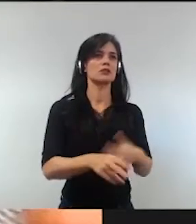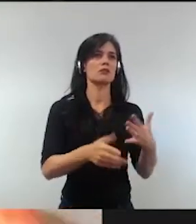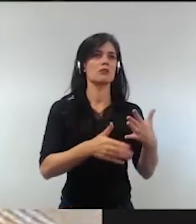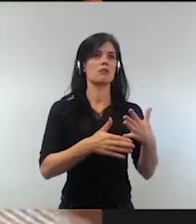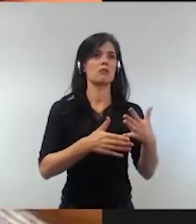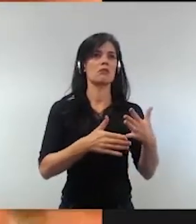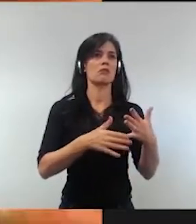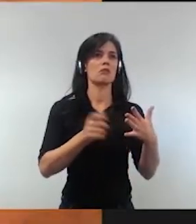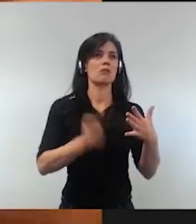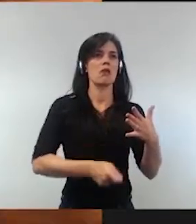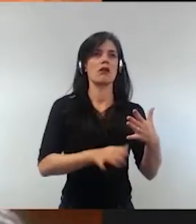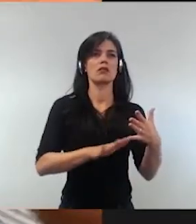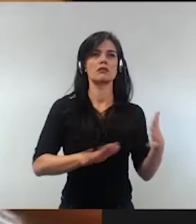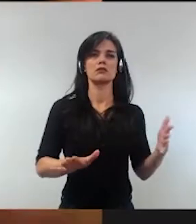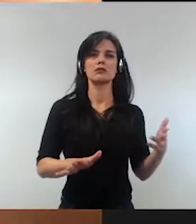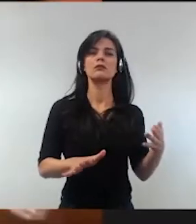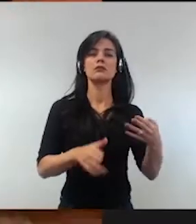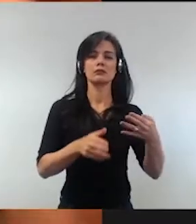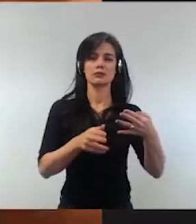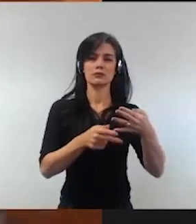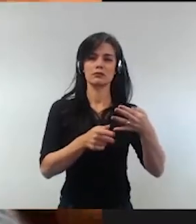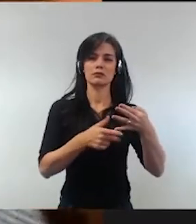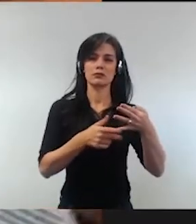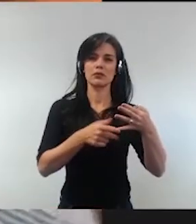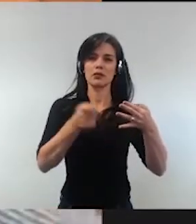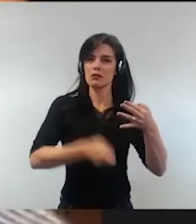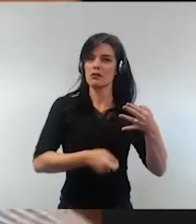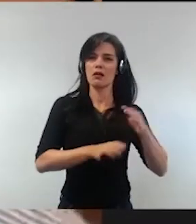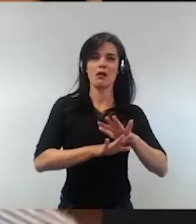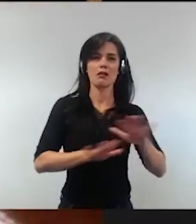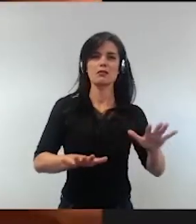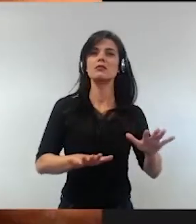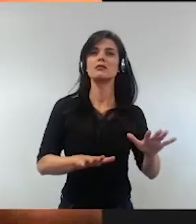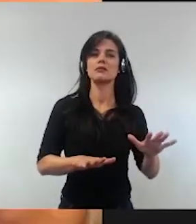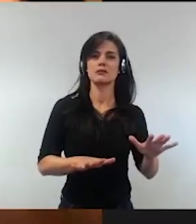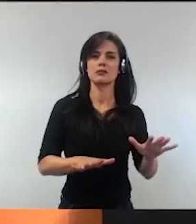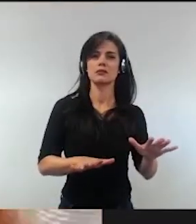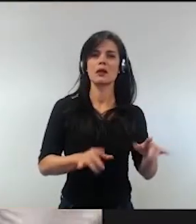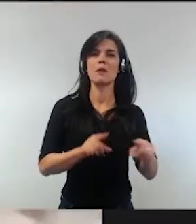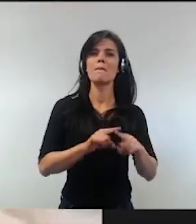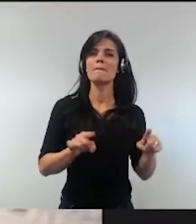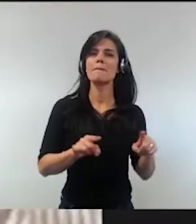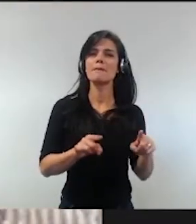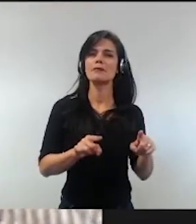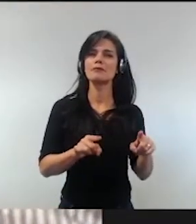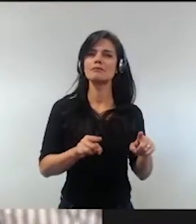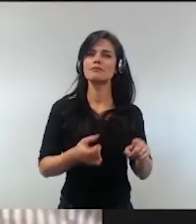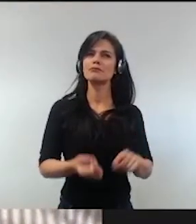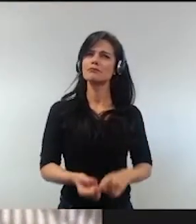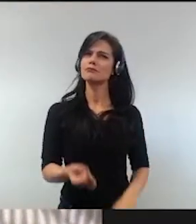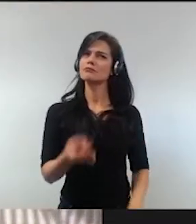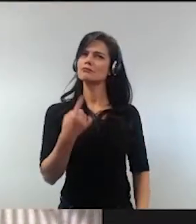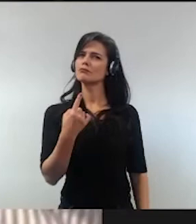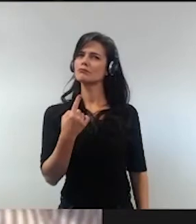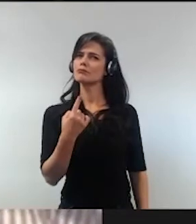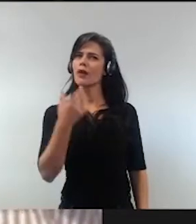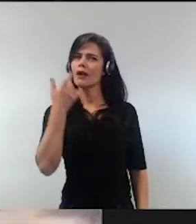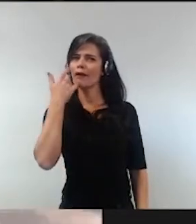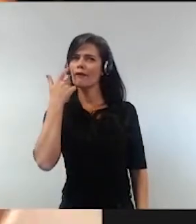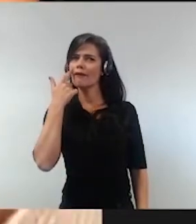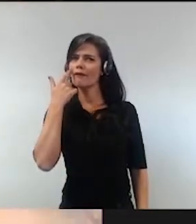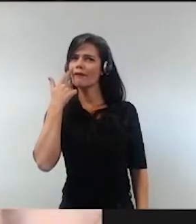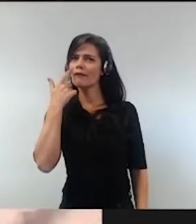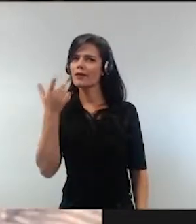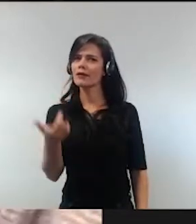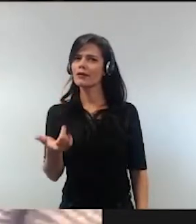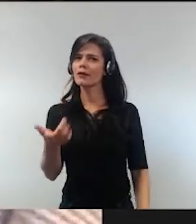mas que se torna perceptível estranhamente quando a gente olha para a representação dramática.